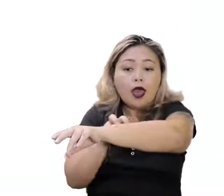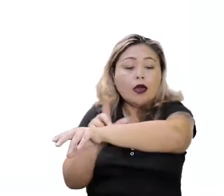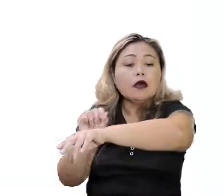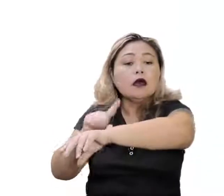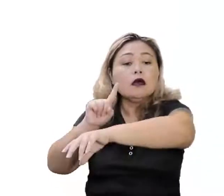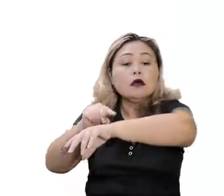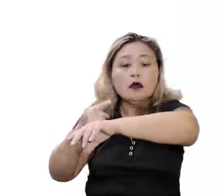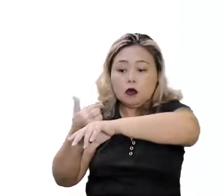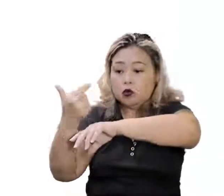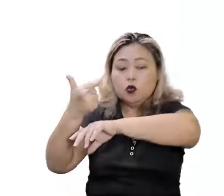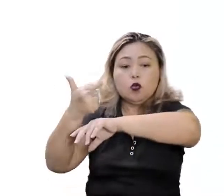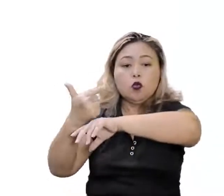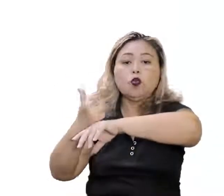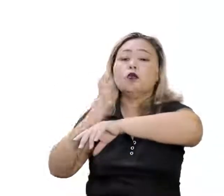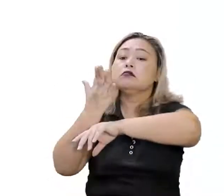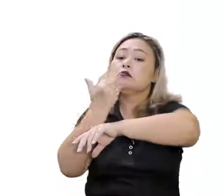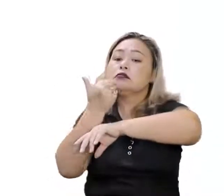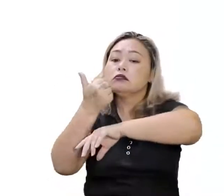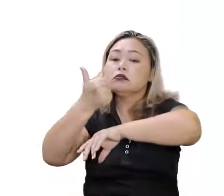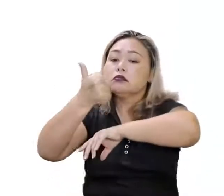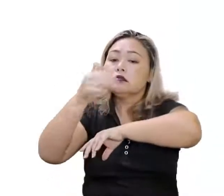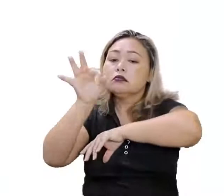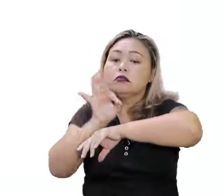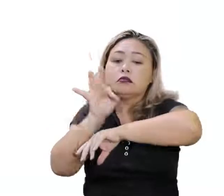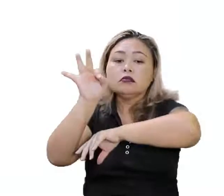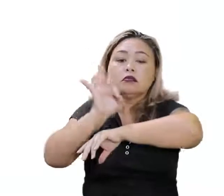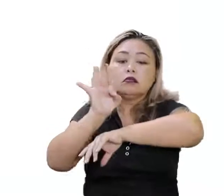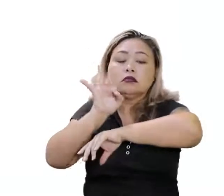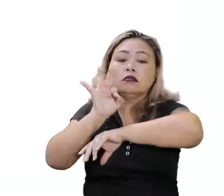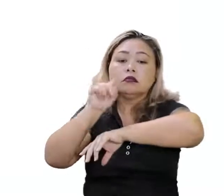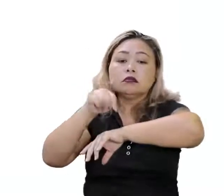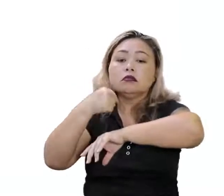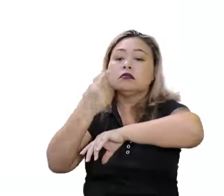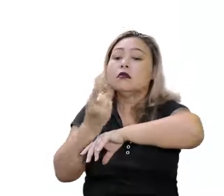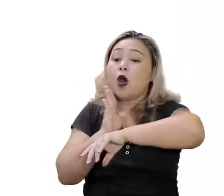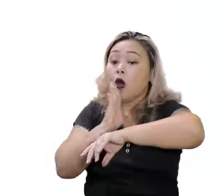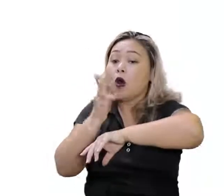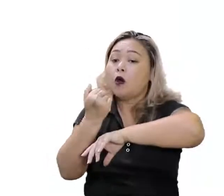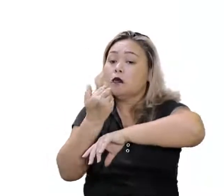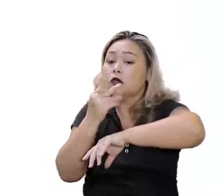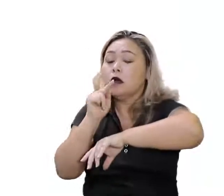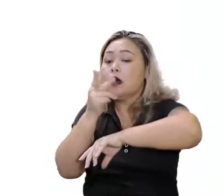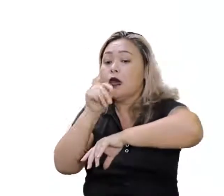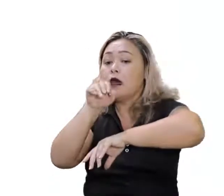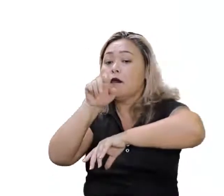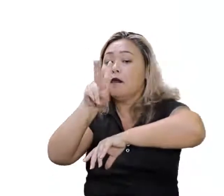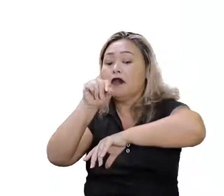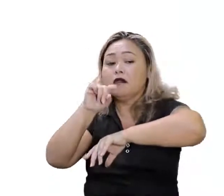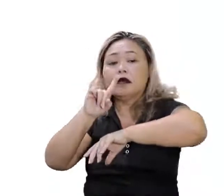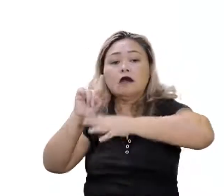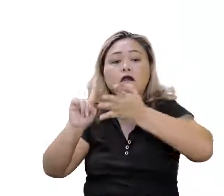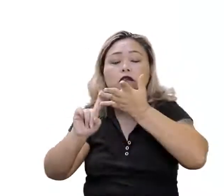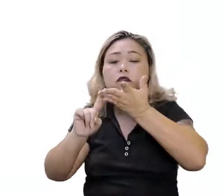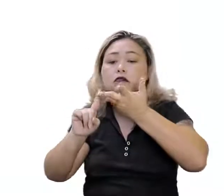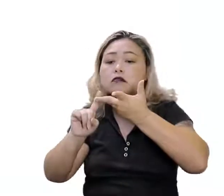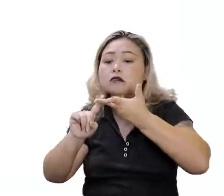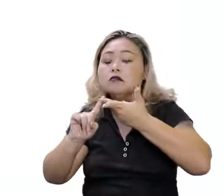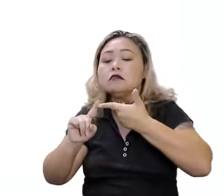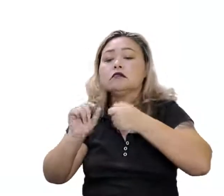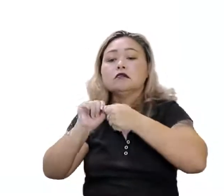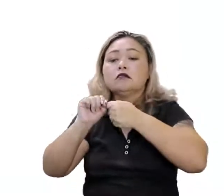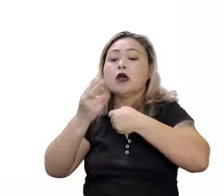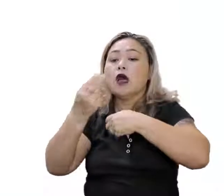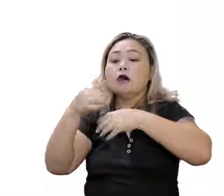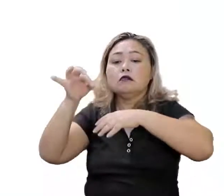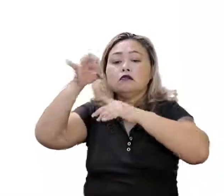segundo nível trófico, você tem os consumidores de primeira ordem, são aqueles herbívoros. E aí a gente tem vários deles, aqueles que vão se alimentar de